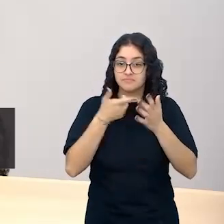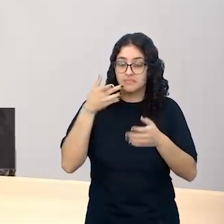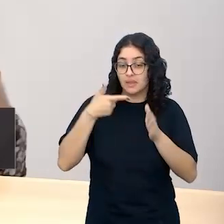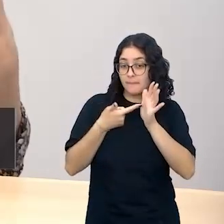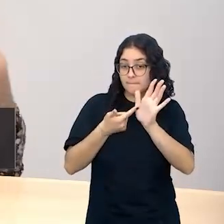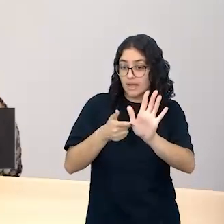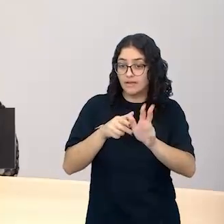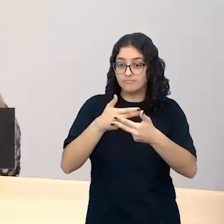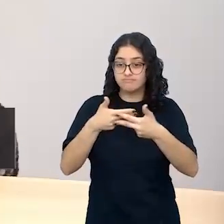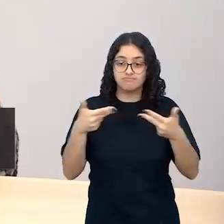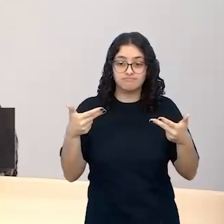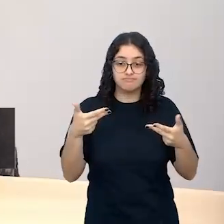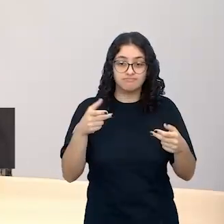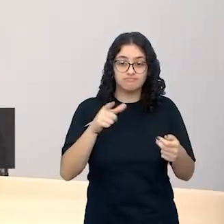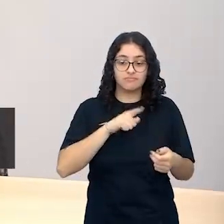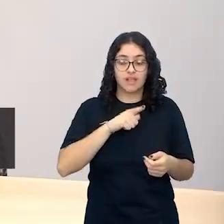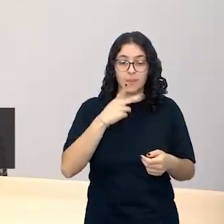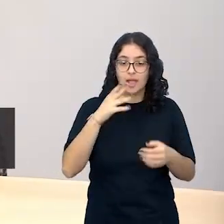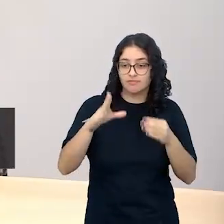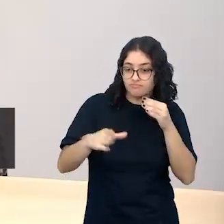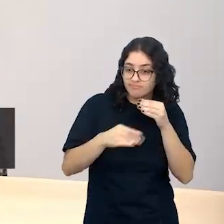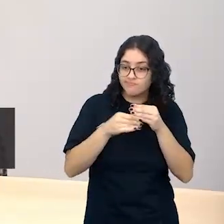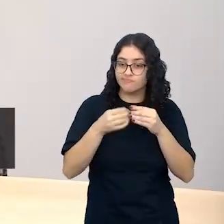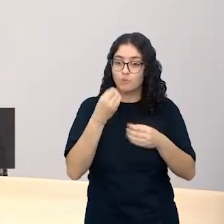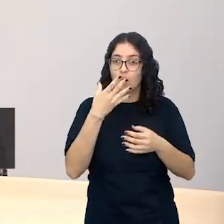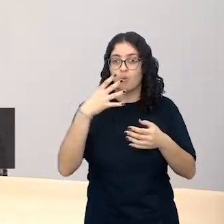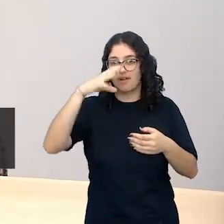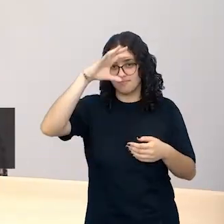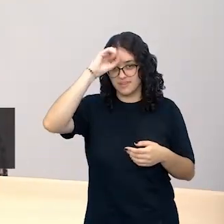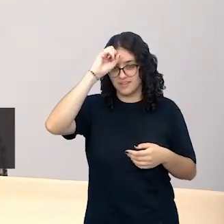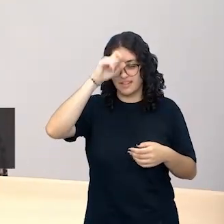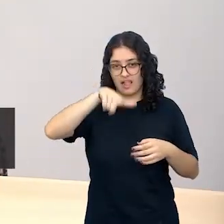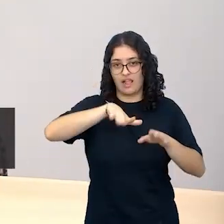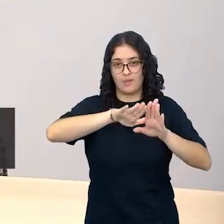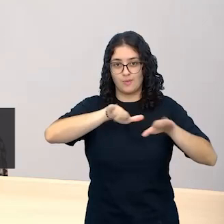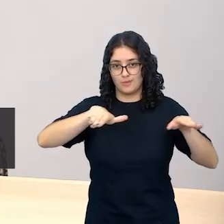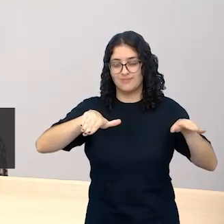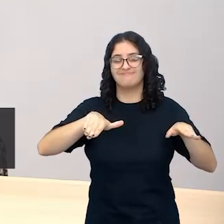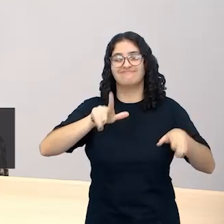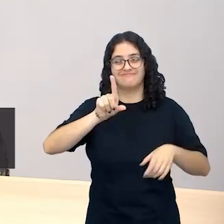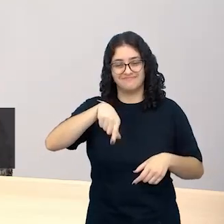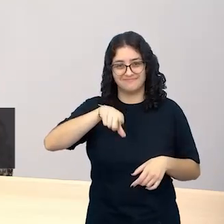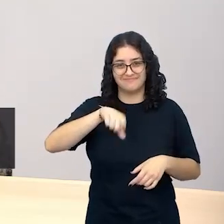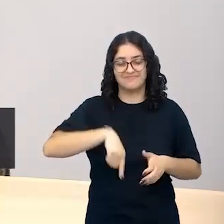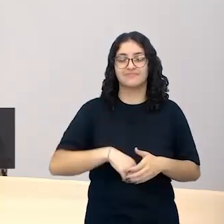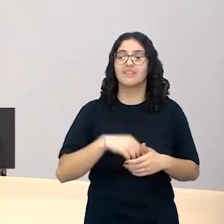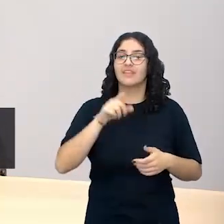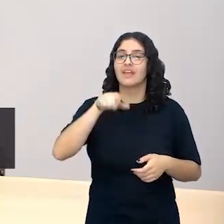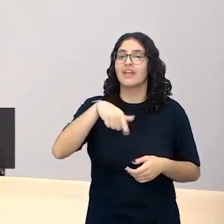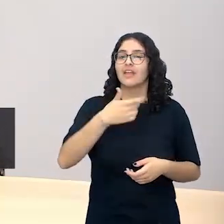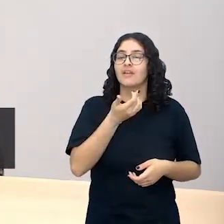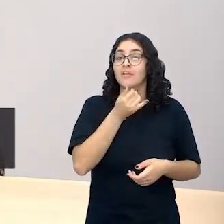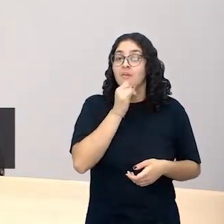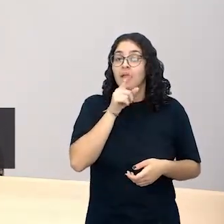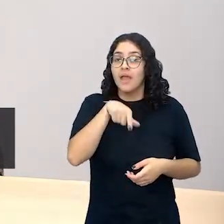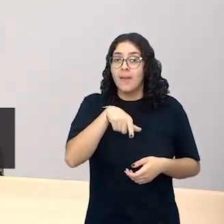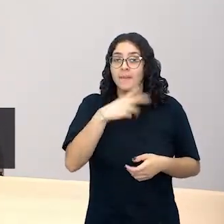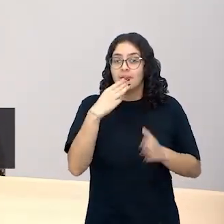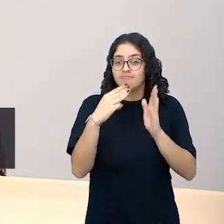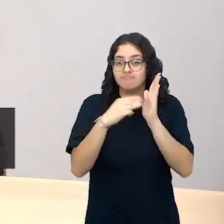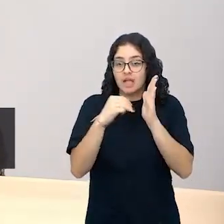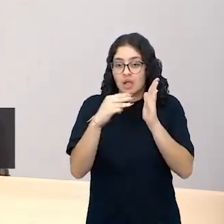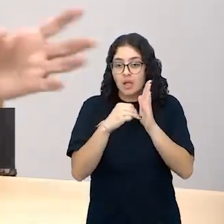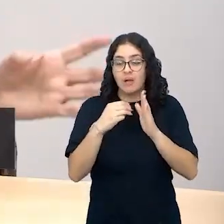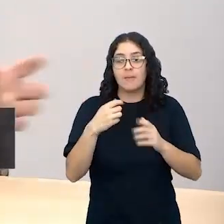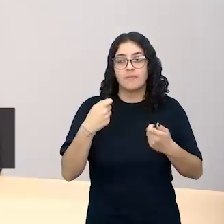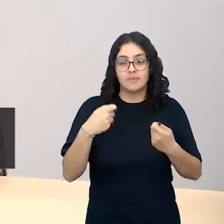na apresentação, muitos acréscimos ali ao aprendizado dos estudantes. É isso mesmo, Terezinha. Que é uma metodologia que se usa